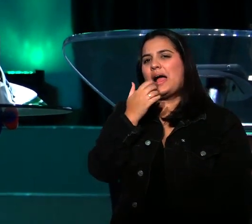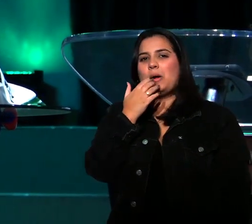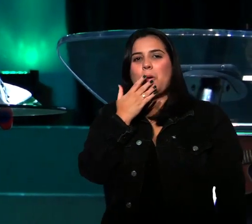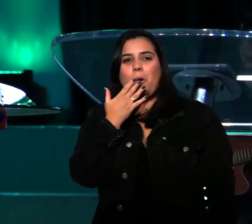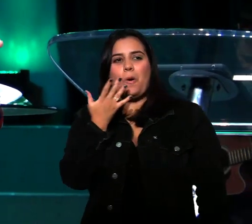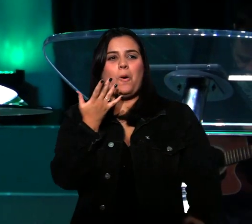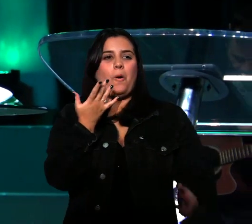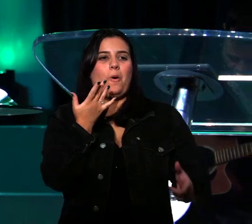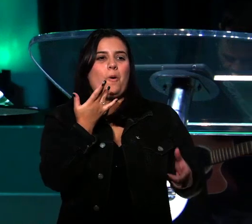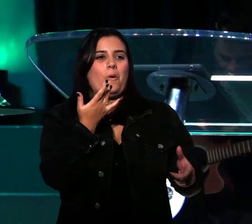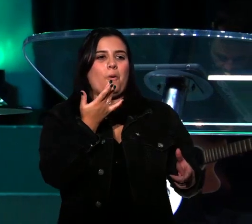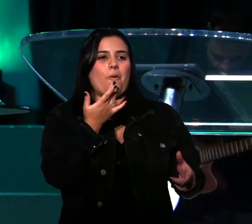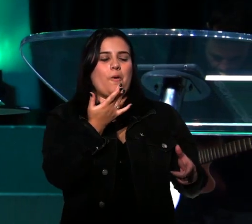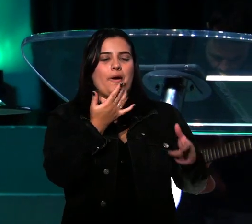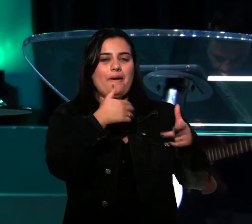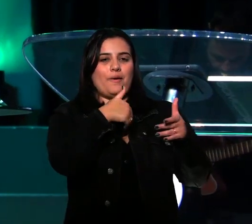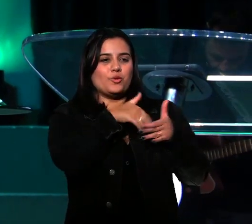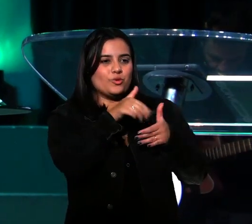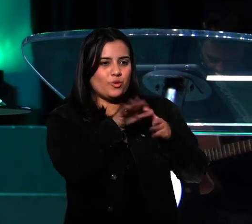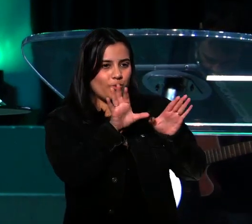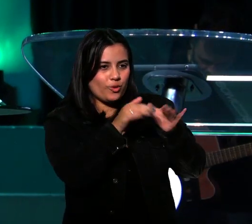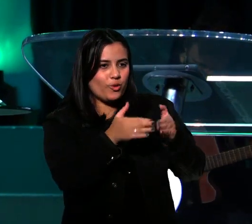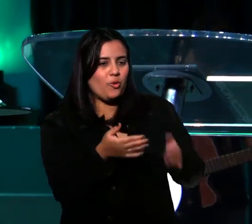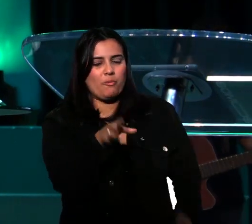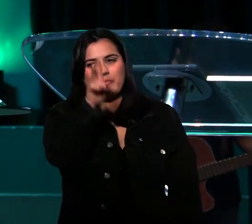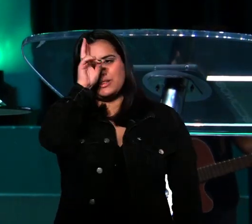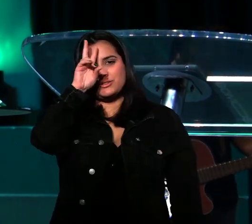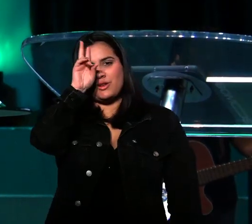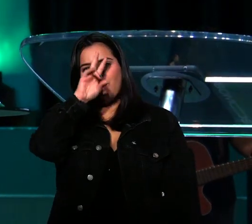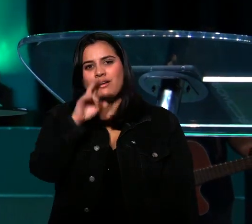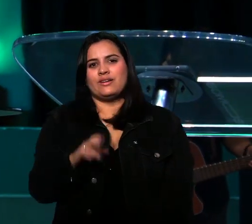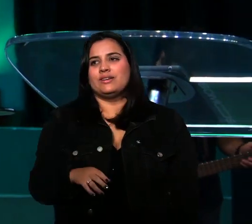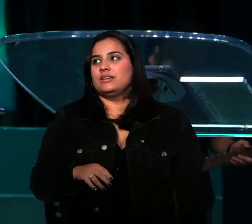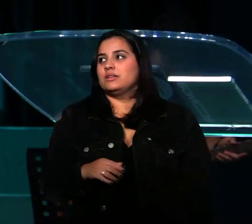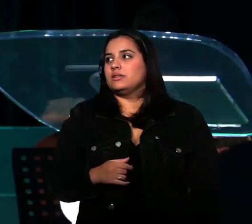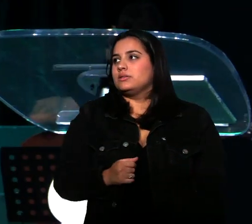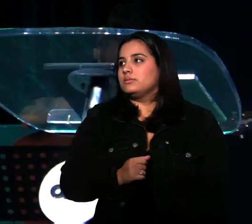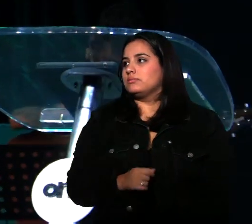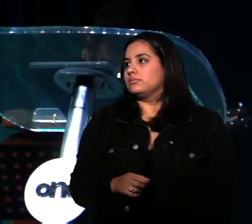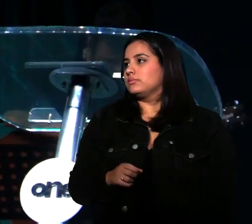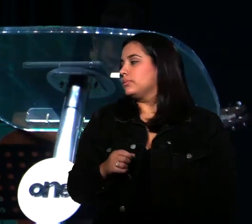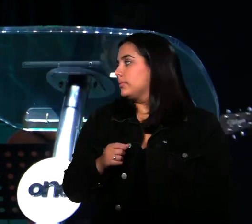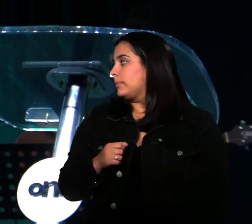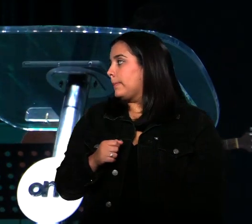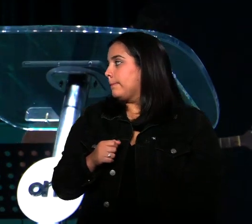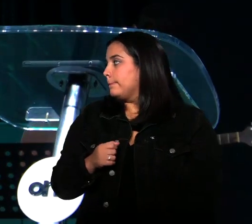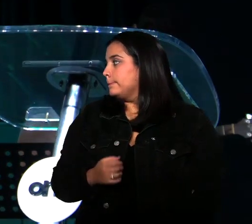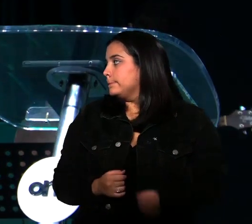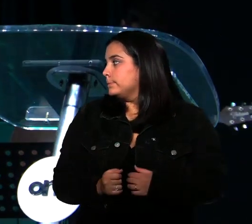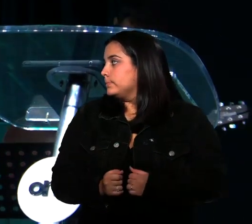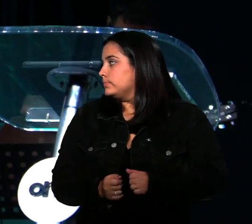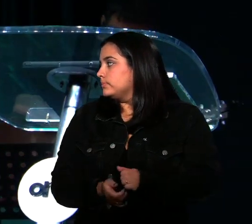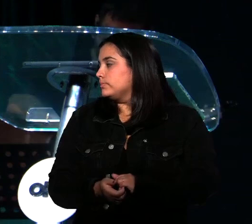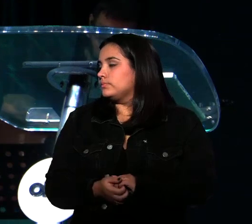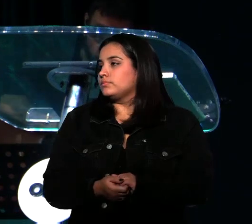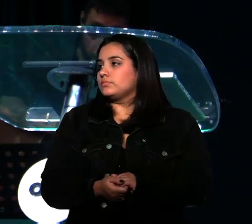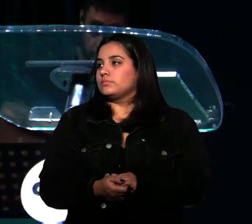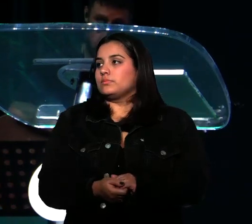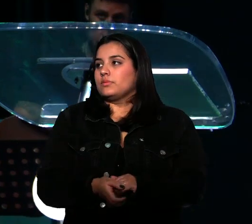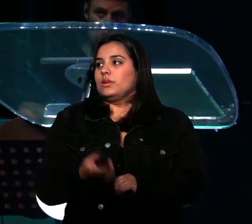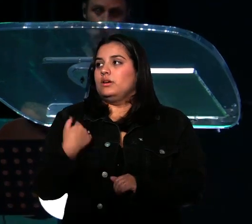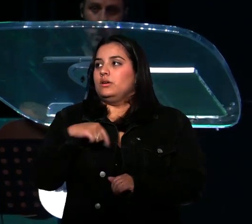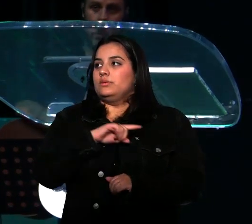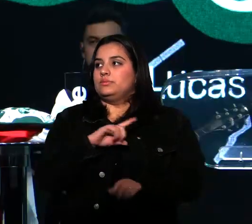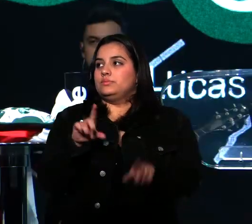time, a história, isso não é nada. Segura bem seu microfone, por favor. A gente dá o primeiro passo